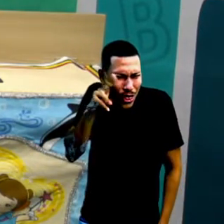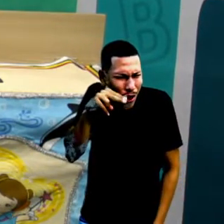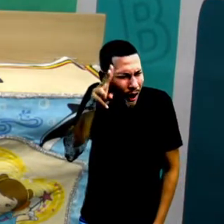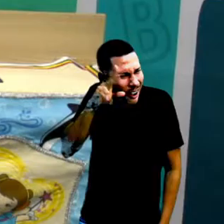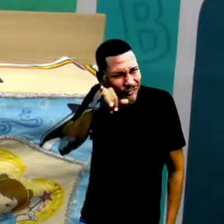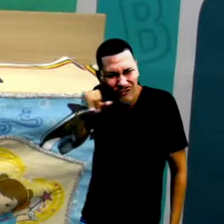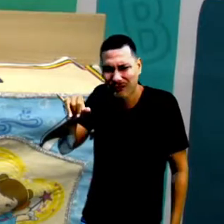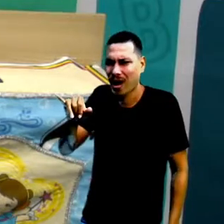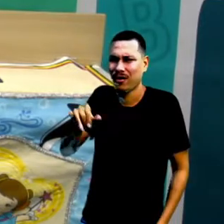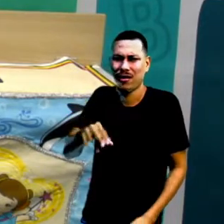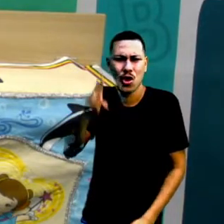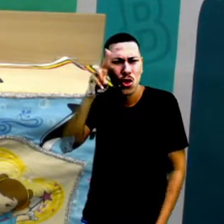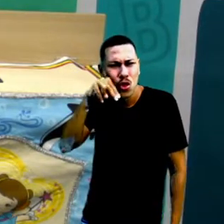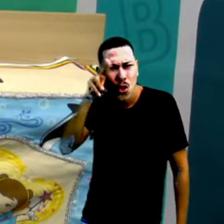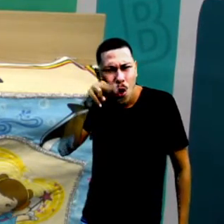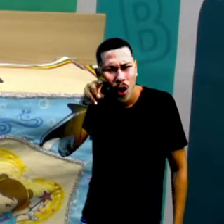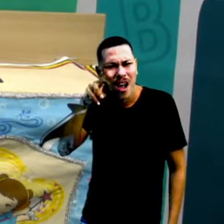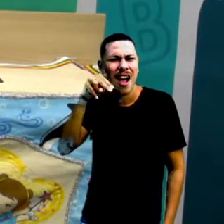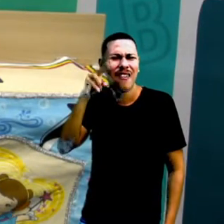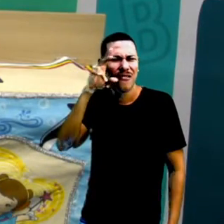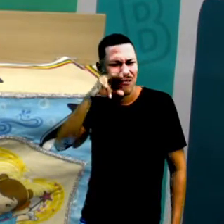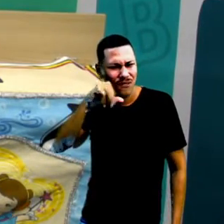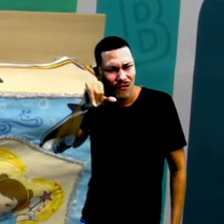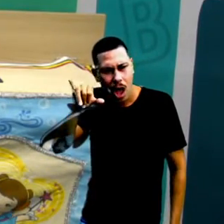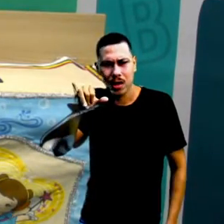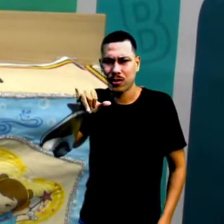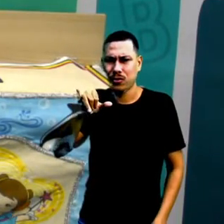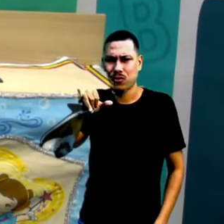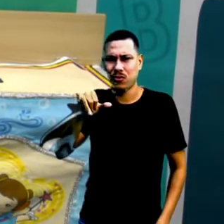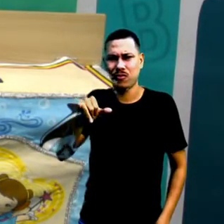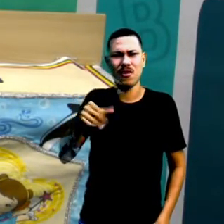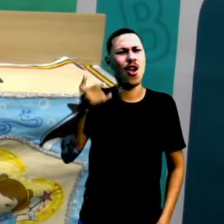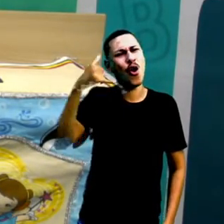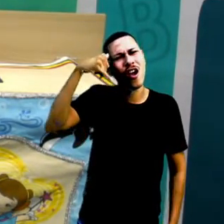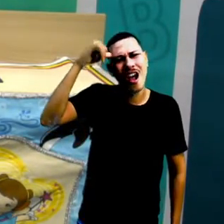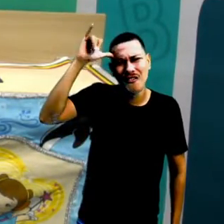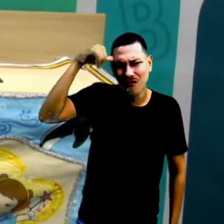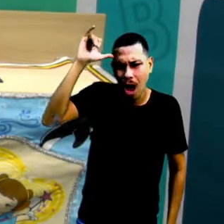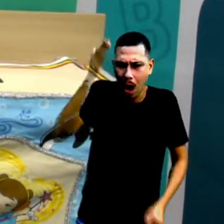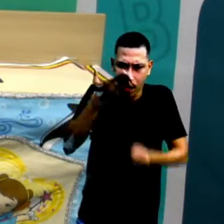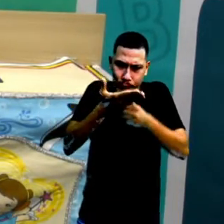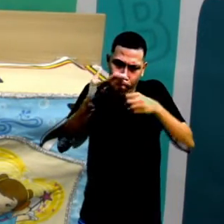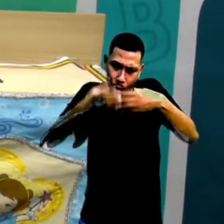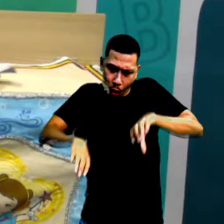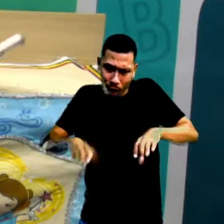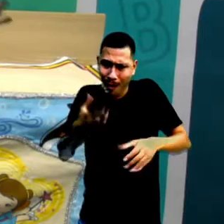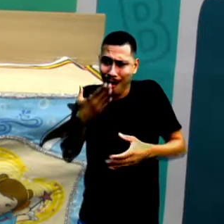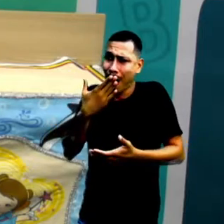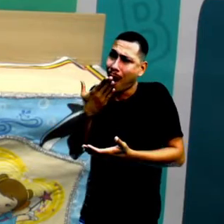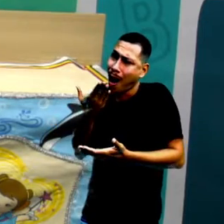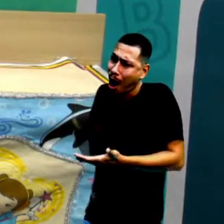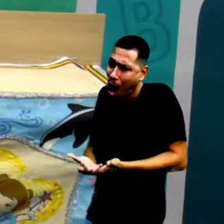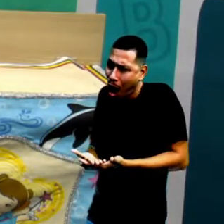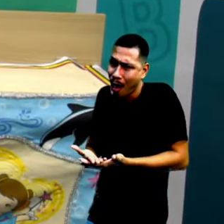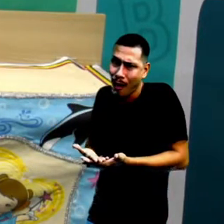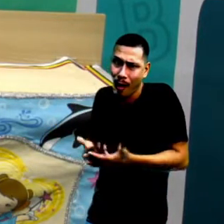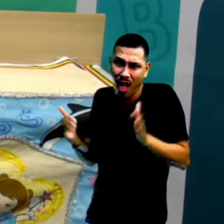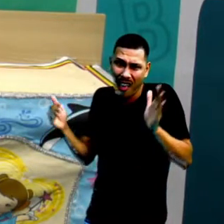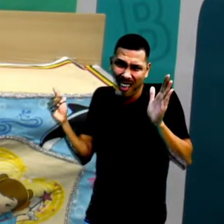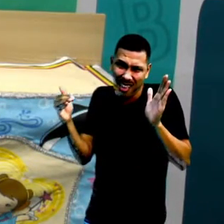vaca coloca ovo gente até o fazendeiro